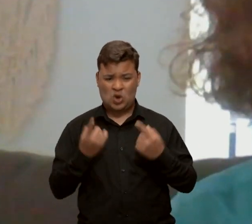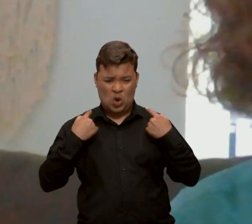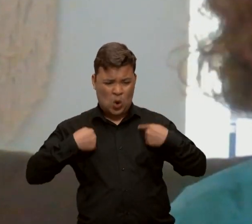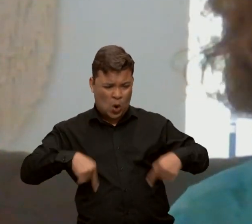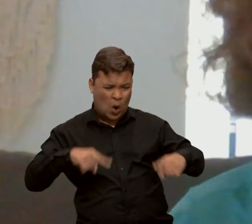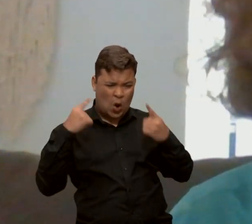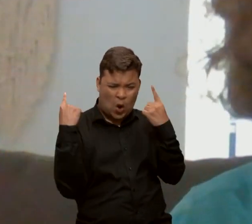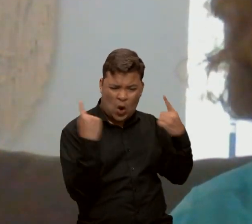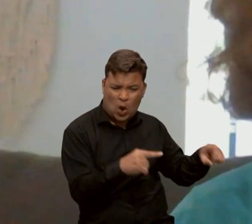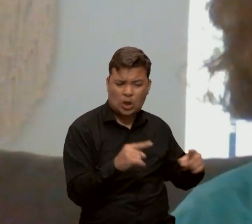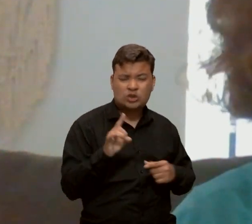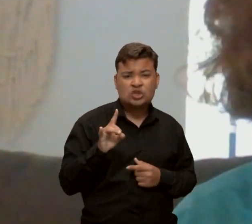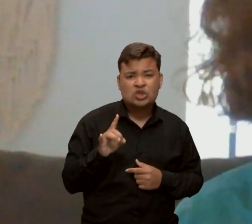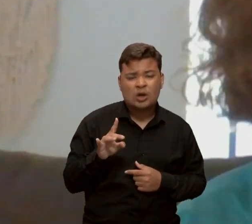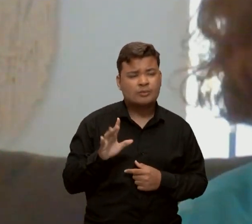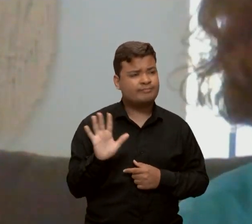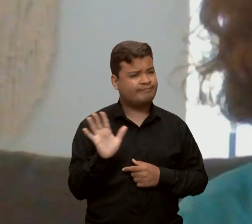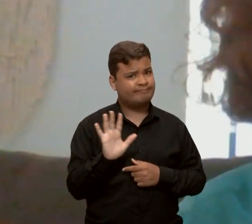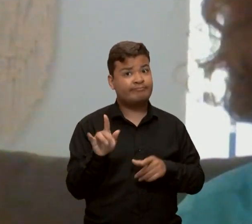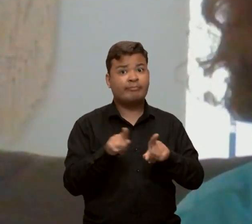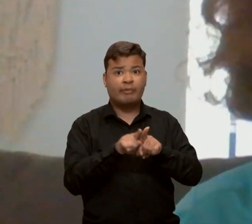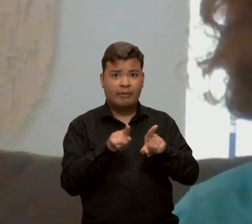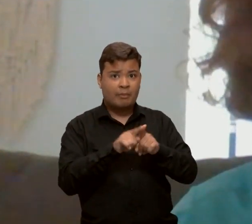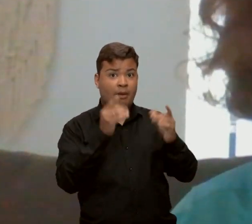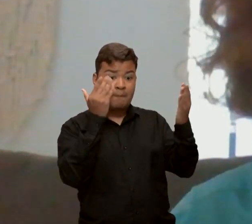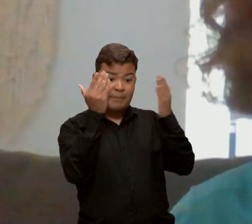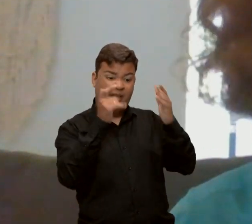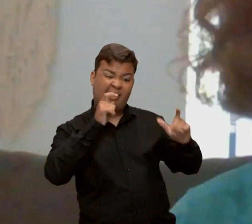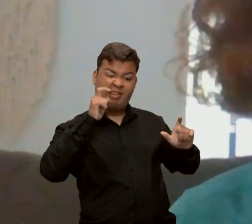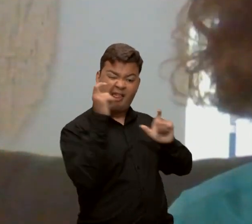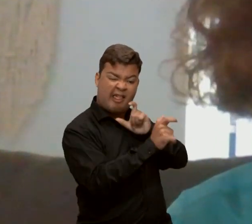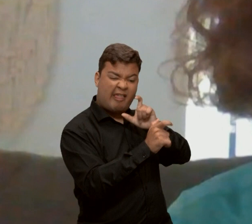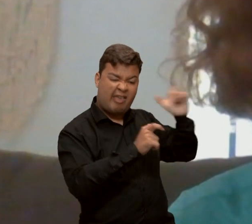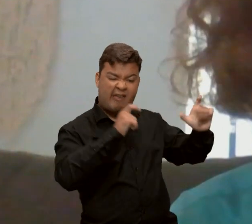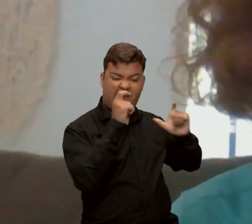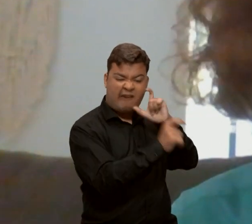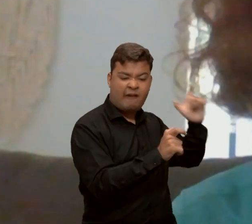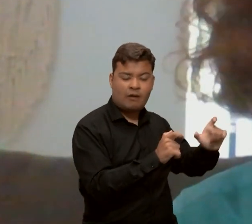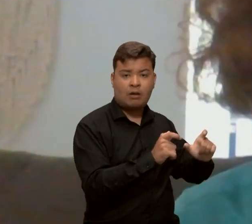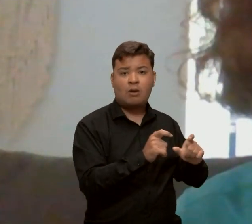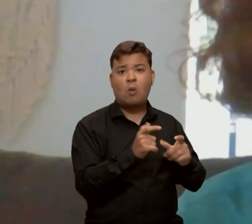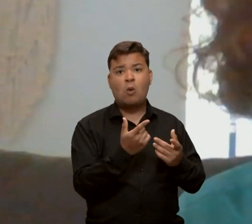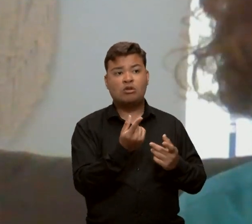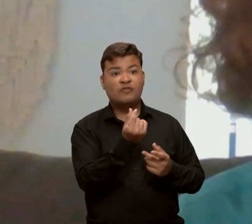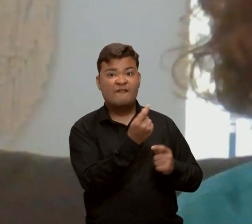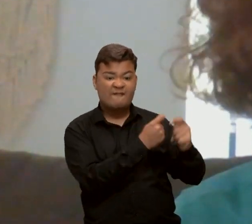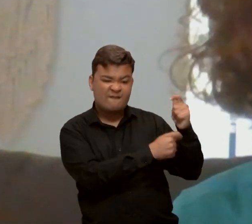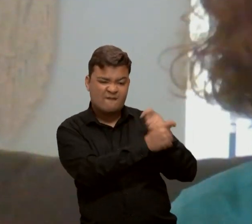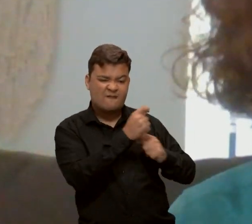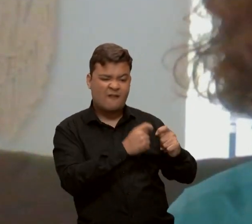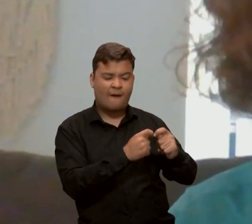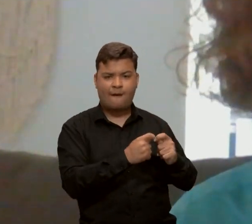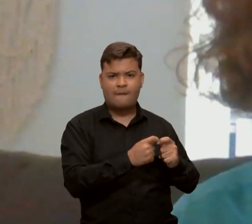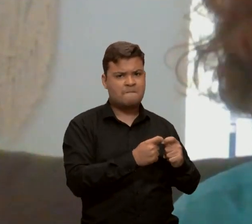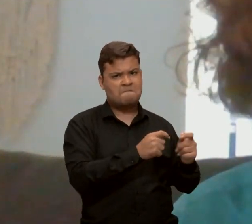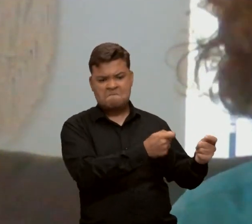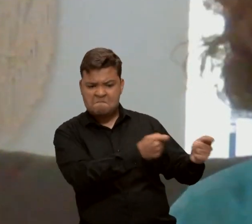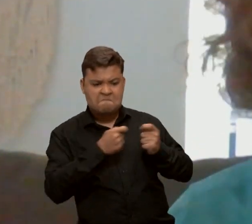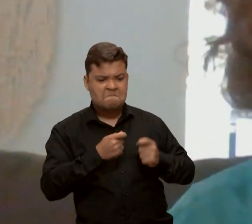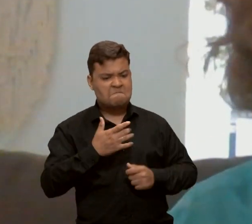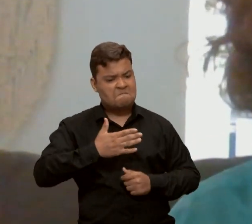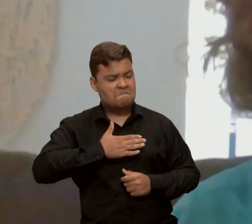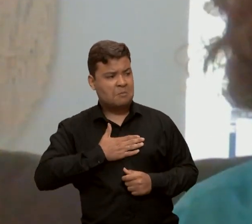mas a gente fala da violência psicológica, da violência financeira, né? De outros tipos de